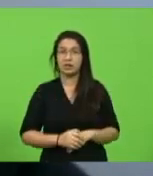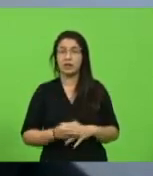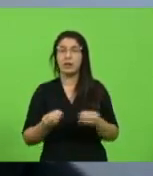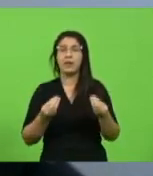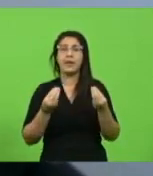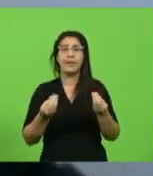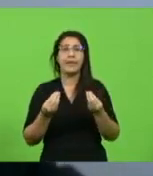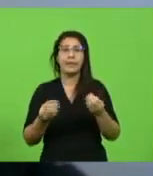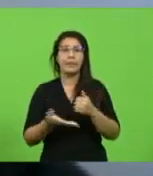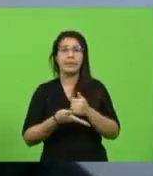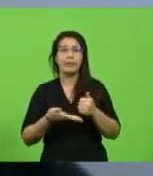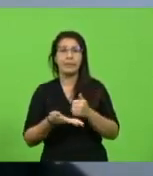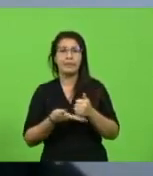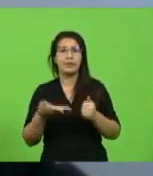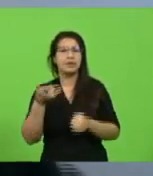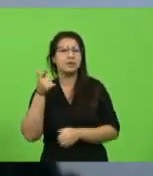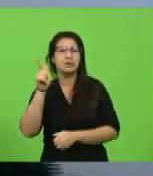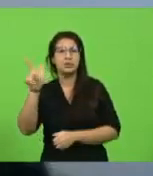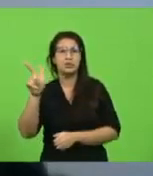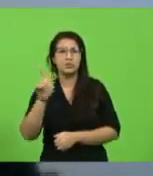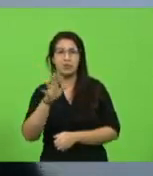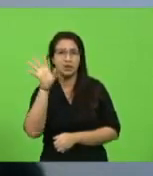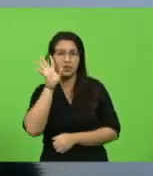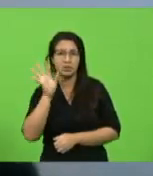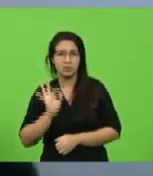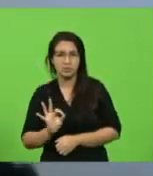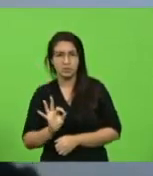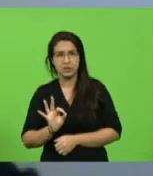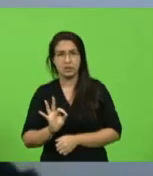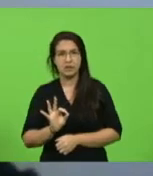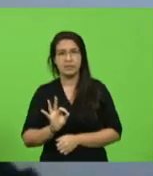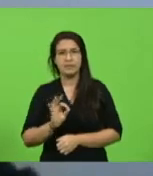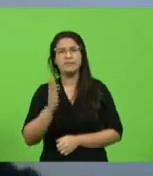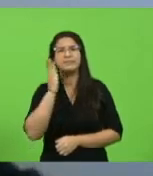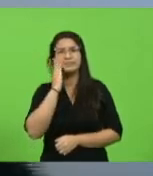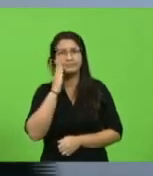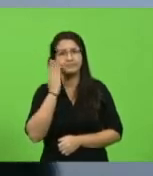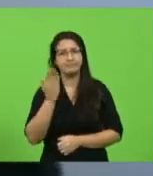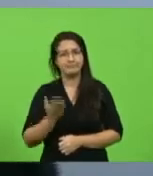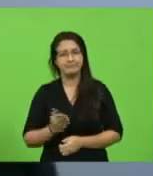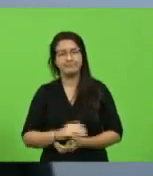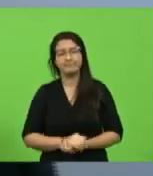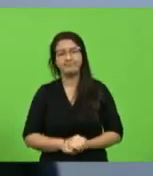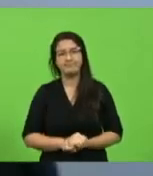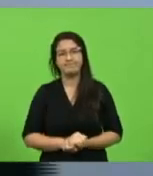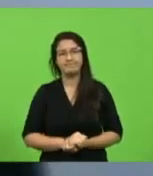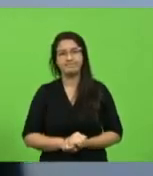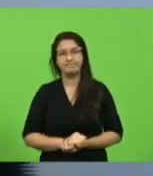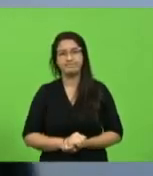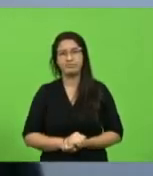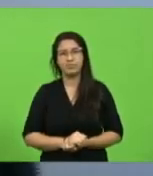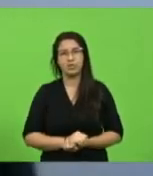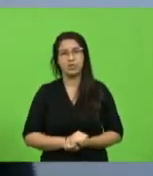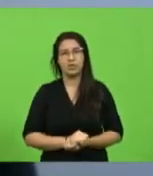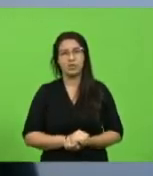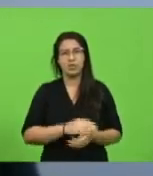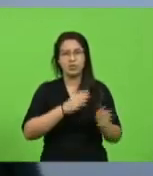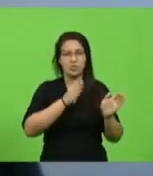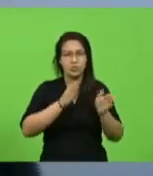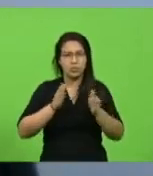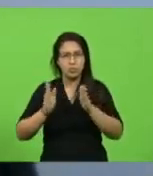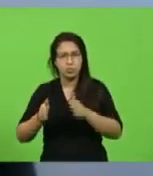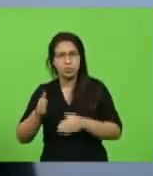o fundamento de que não sabia dos pagamentos antecipados? A cronologia e o cotejo dos fatos,